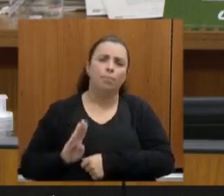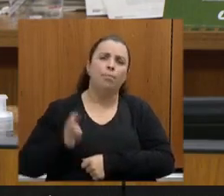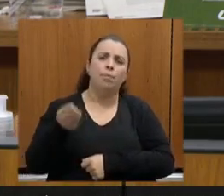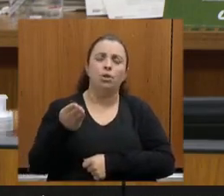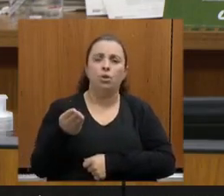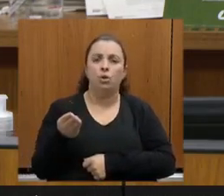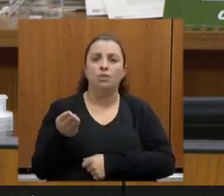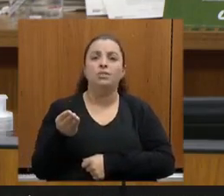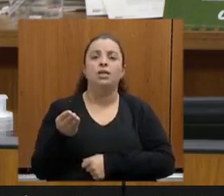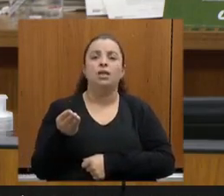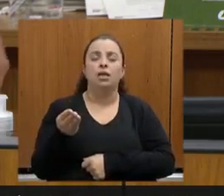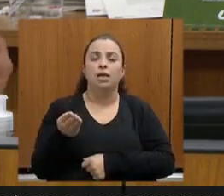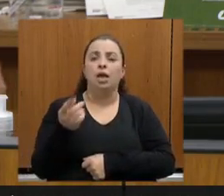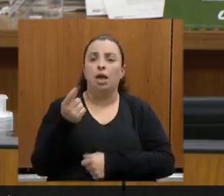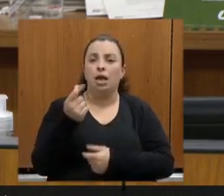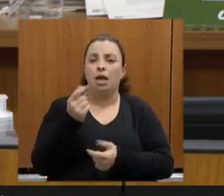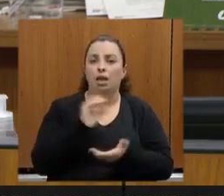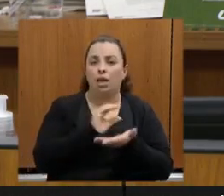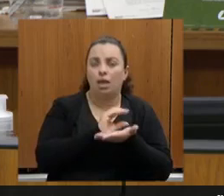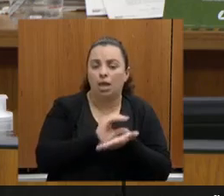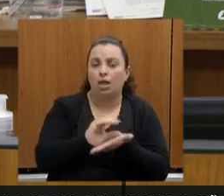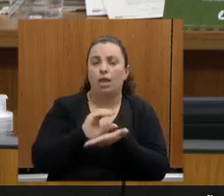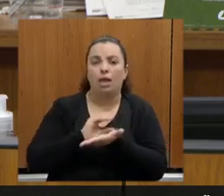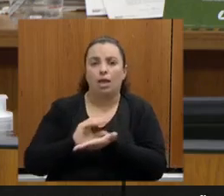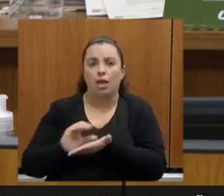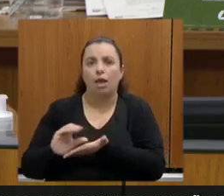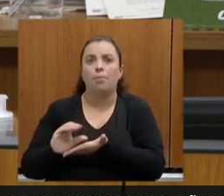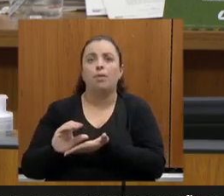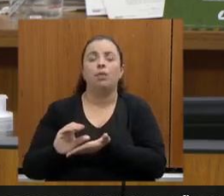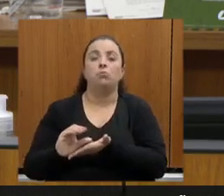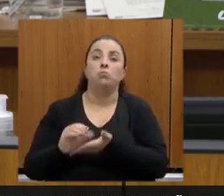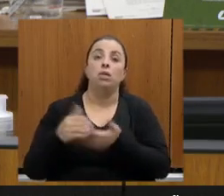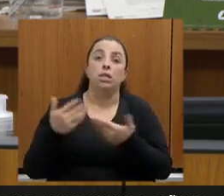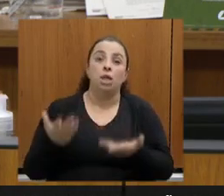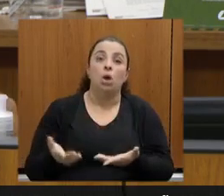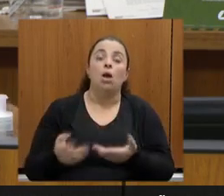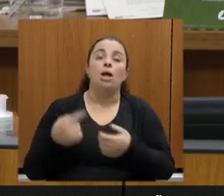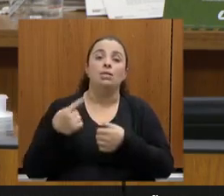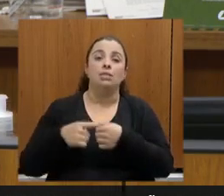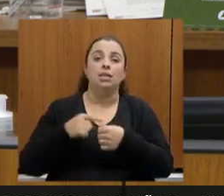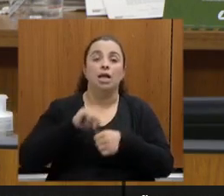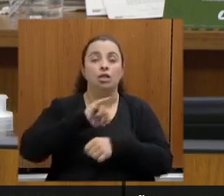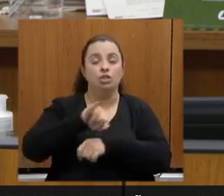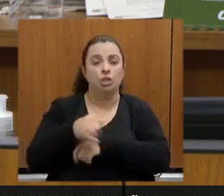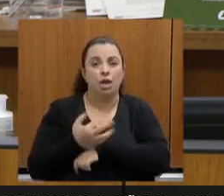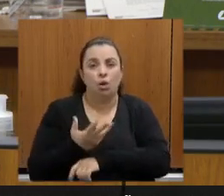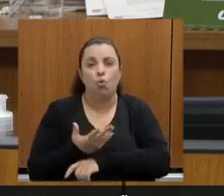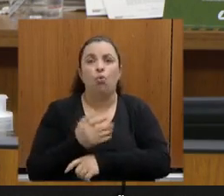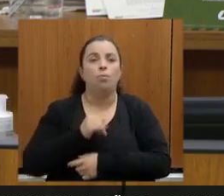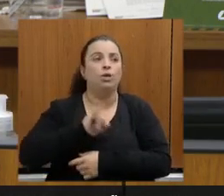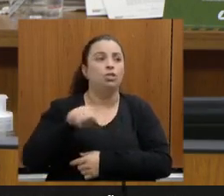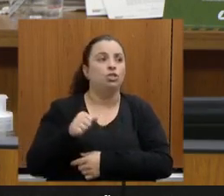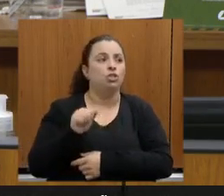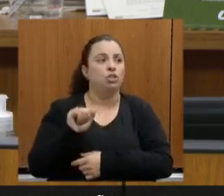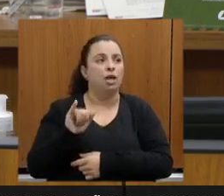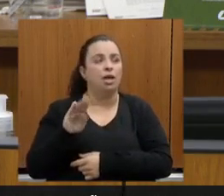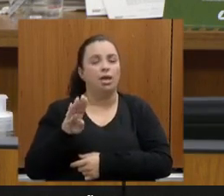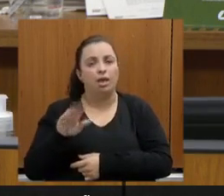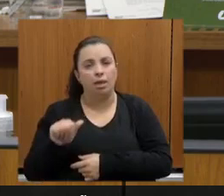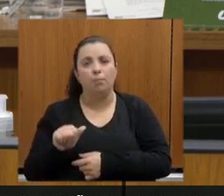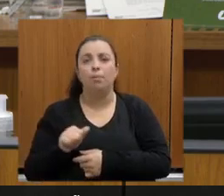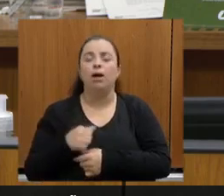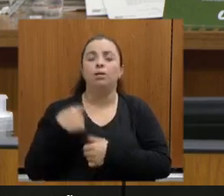em encaminhamento ou seja as cidades de Janaúba cidade de Jaíba a cidade